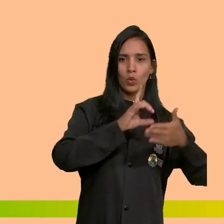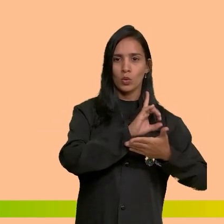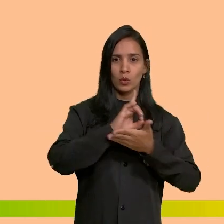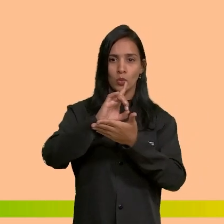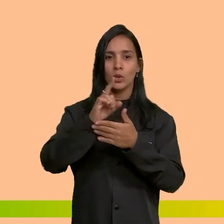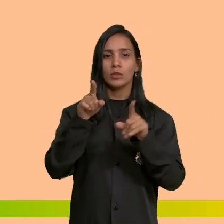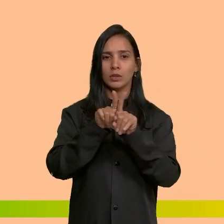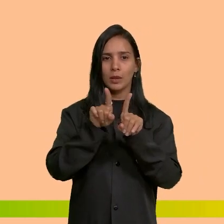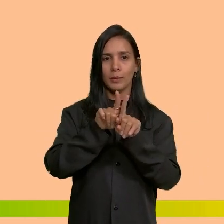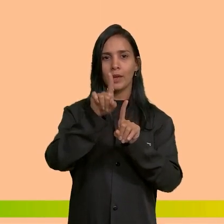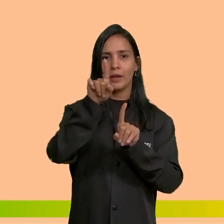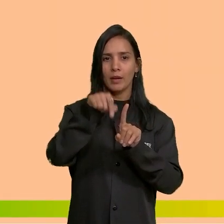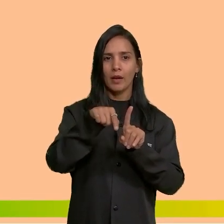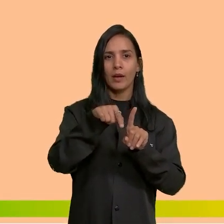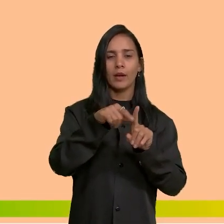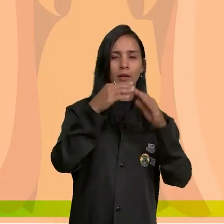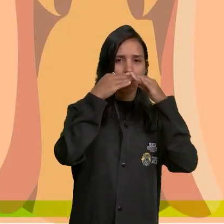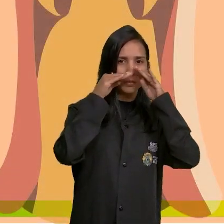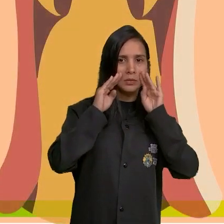Muito bem.